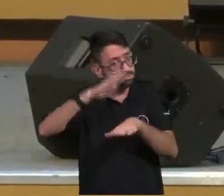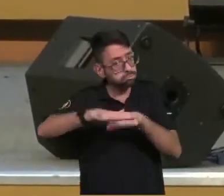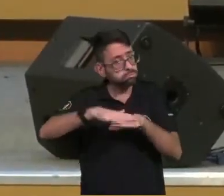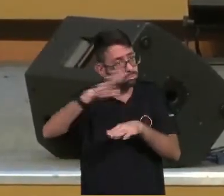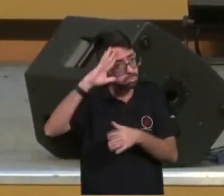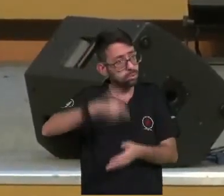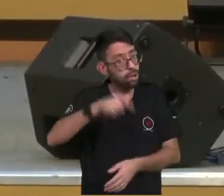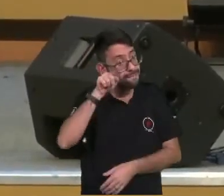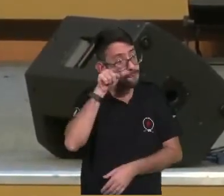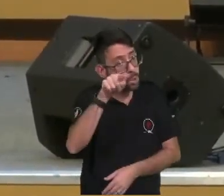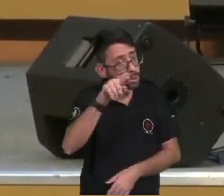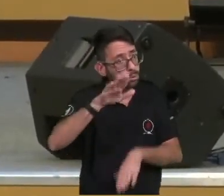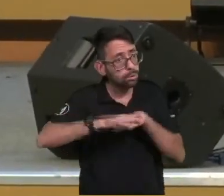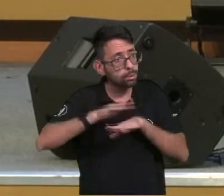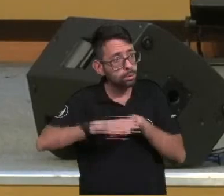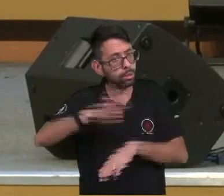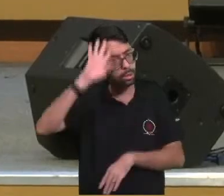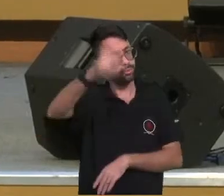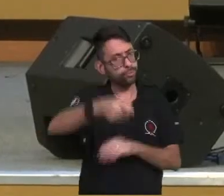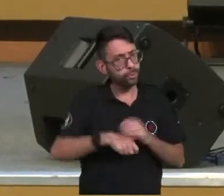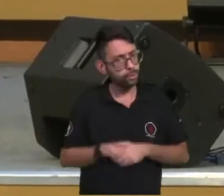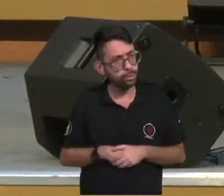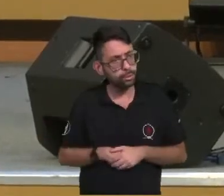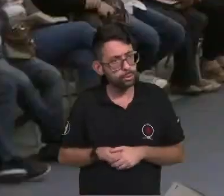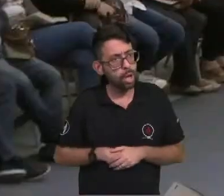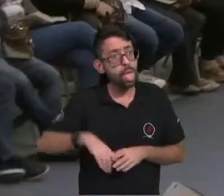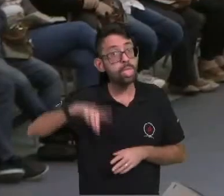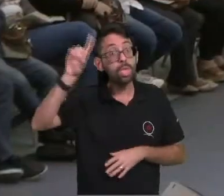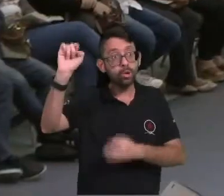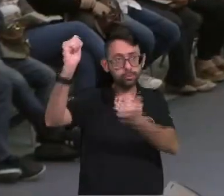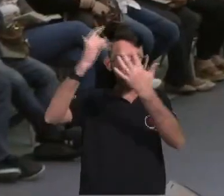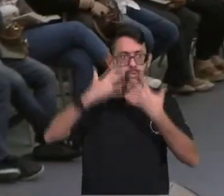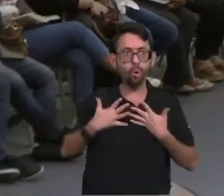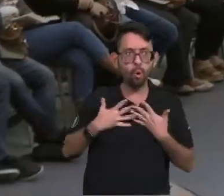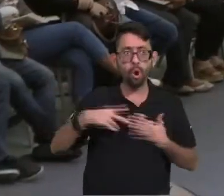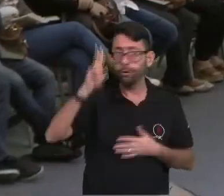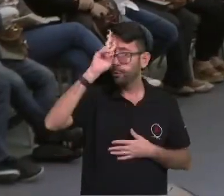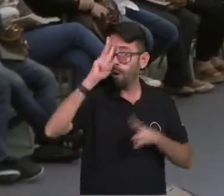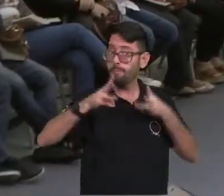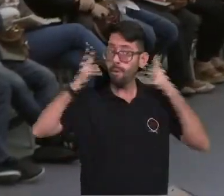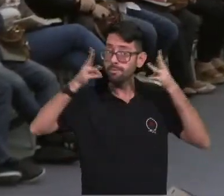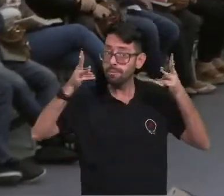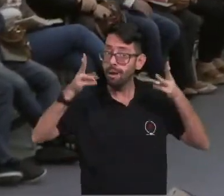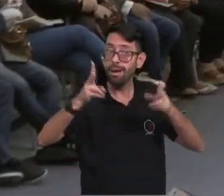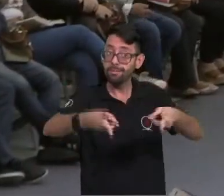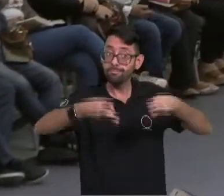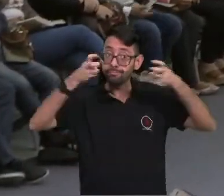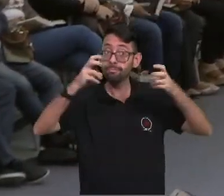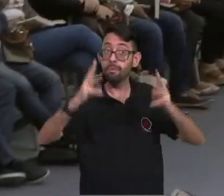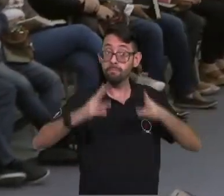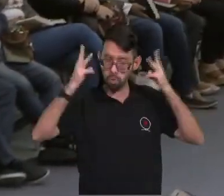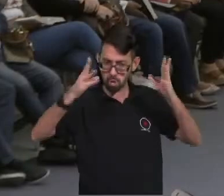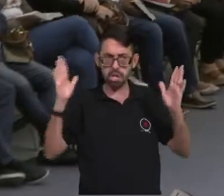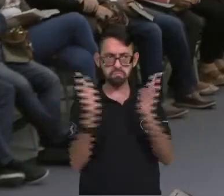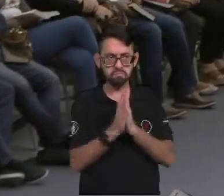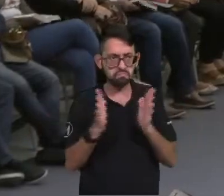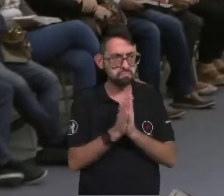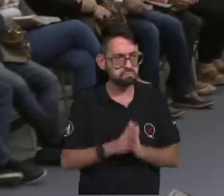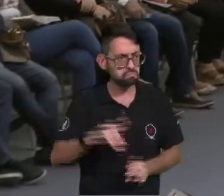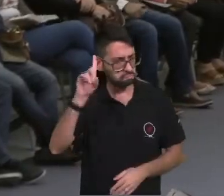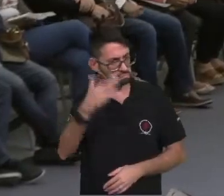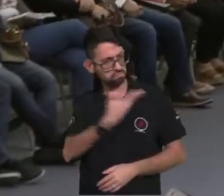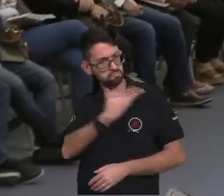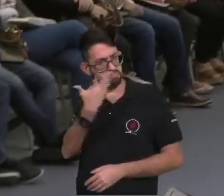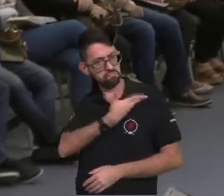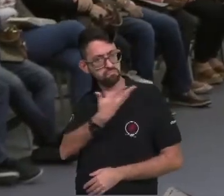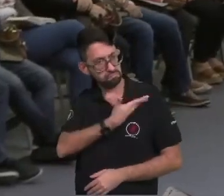você resolver. Deus nos deu uma grande lição com Moisés. Moisés que orava muito, amigo de Deus... amigão de Deus.